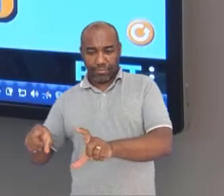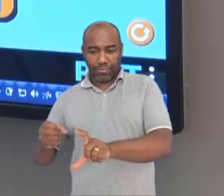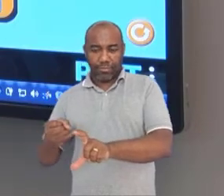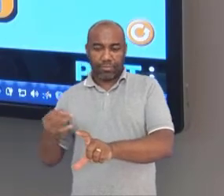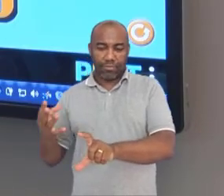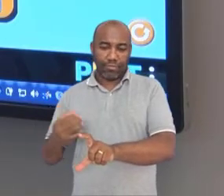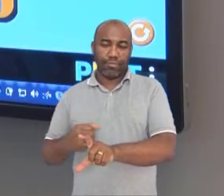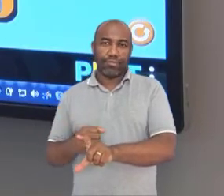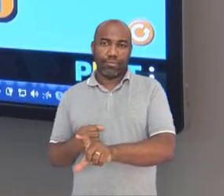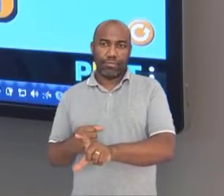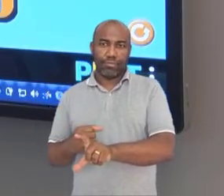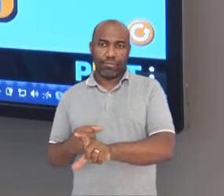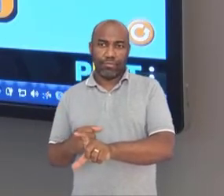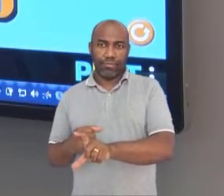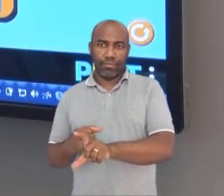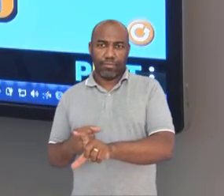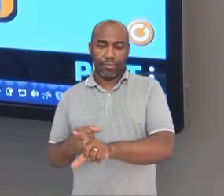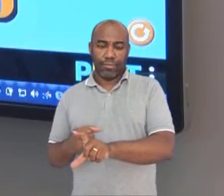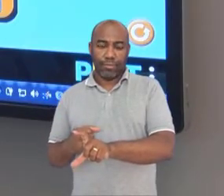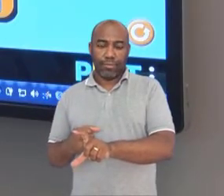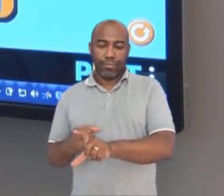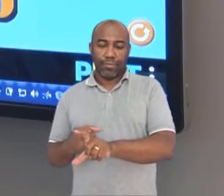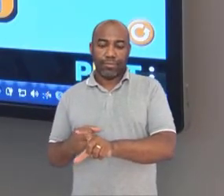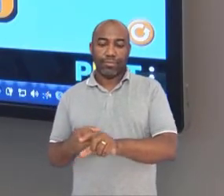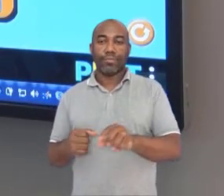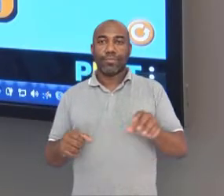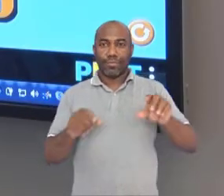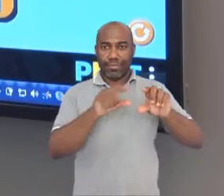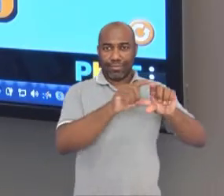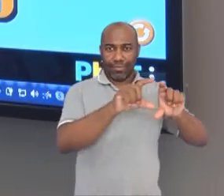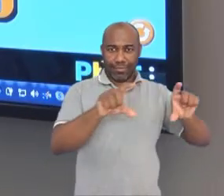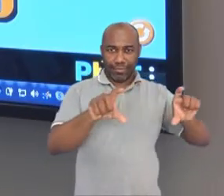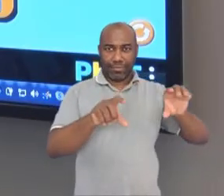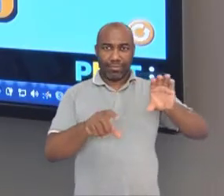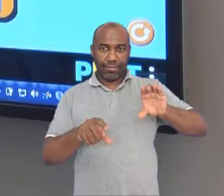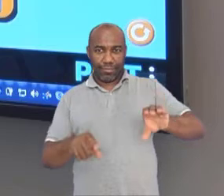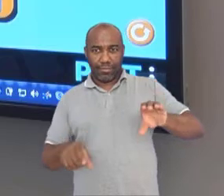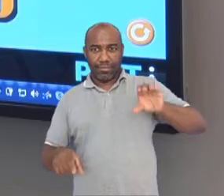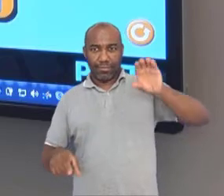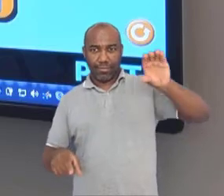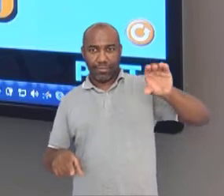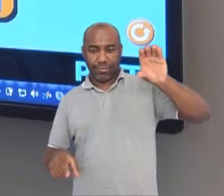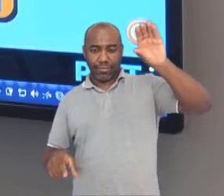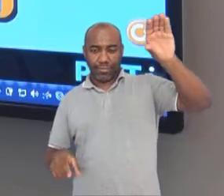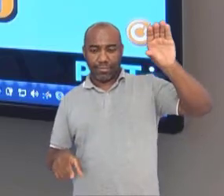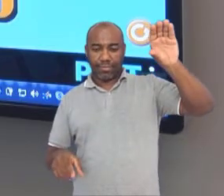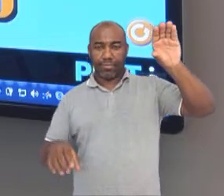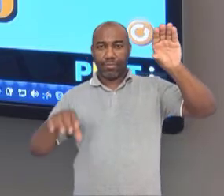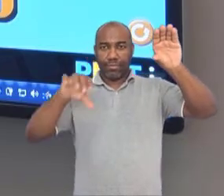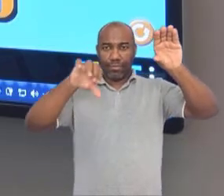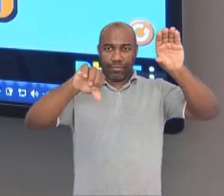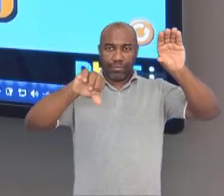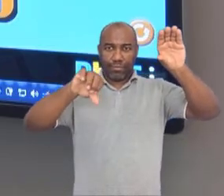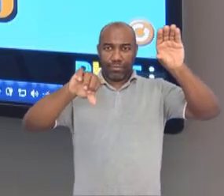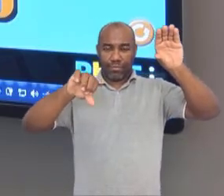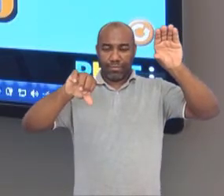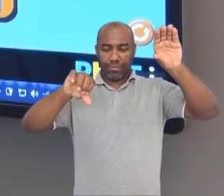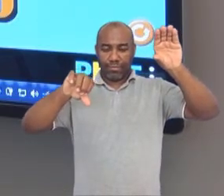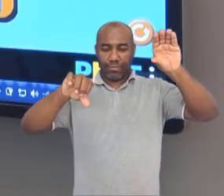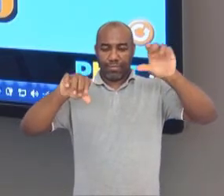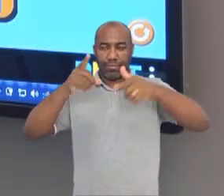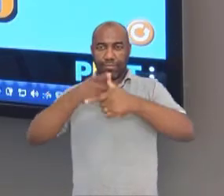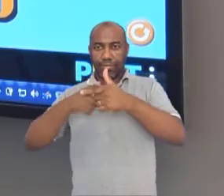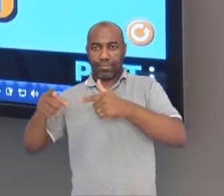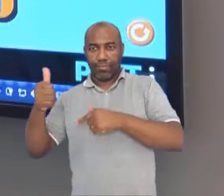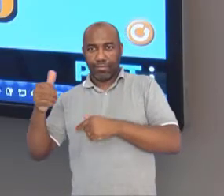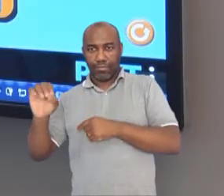9 volts. Então, dividindo 9 por 10, vai